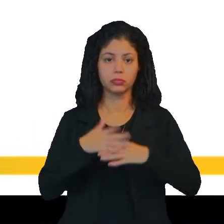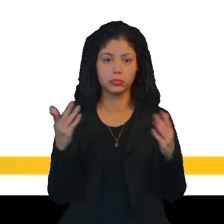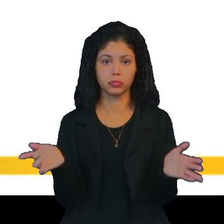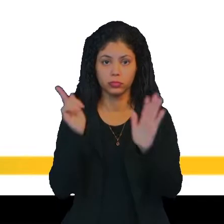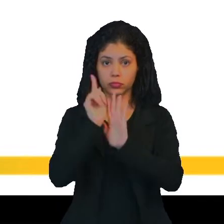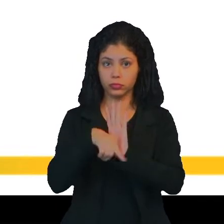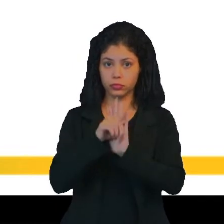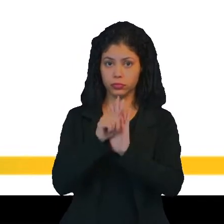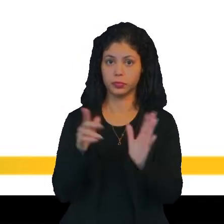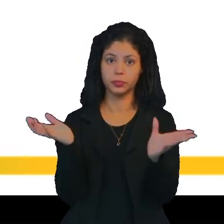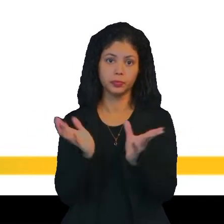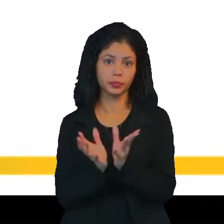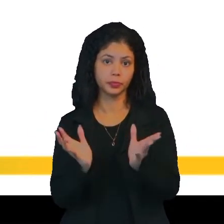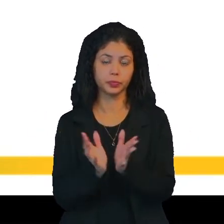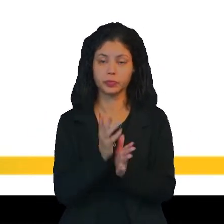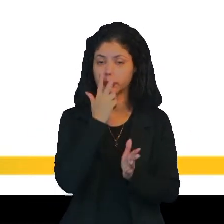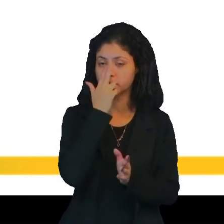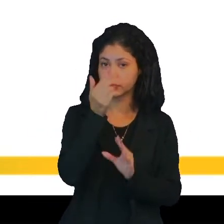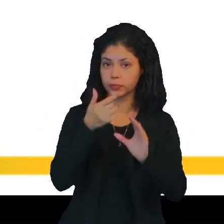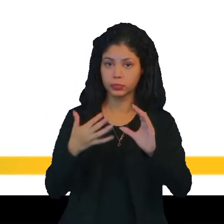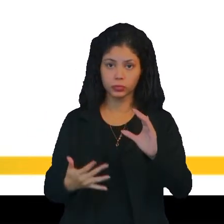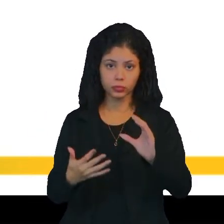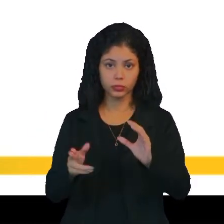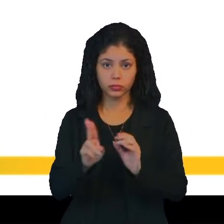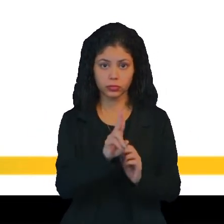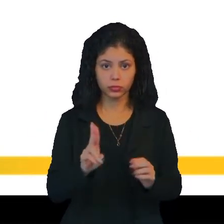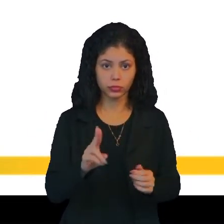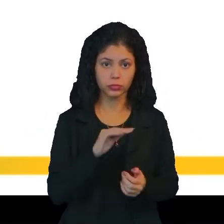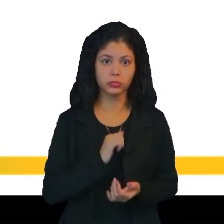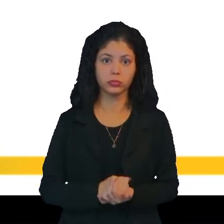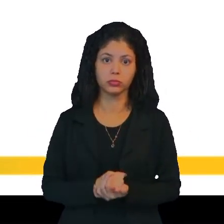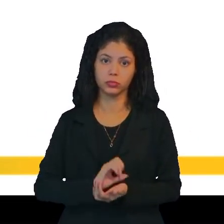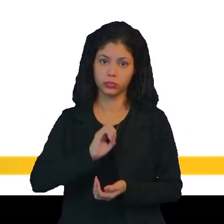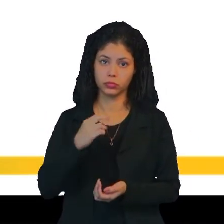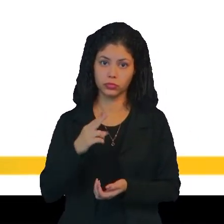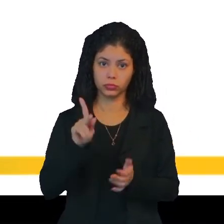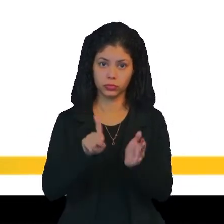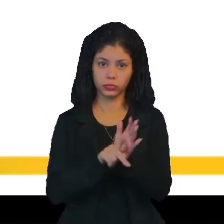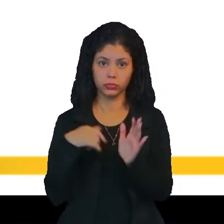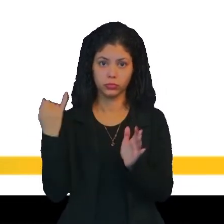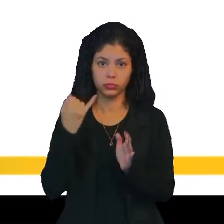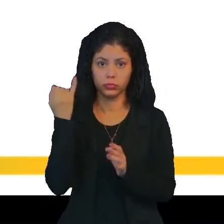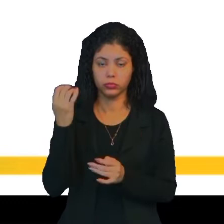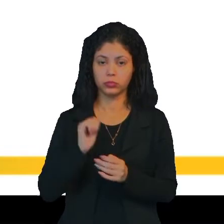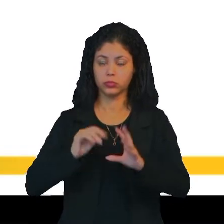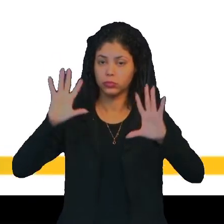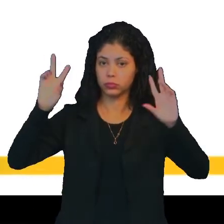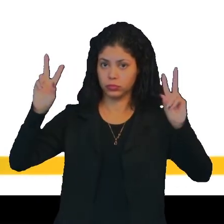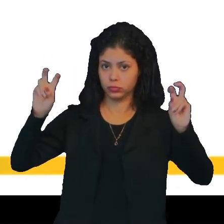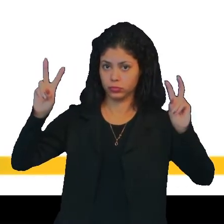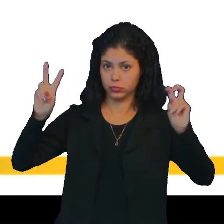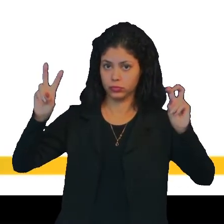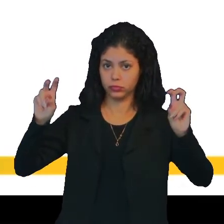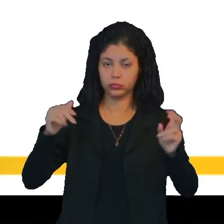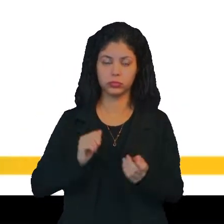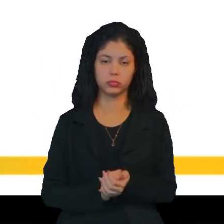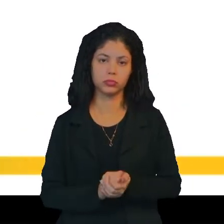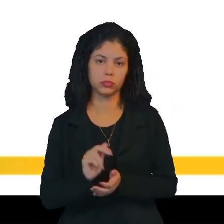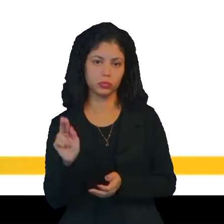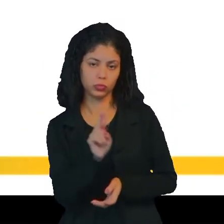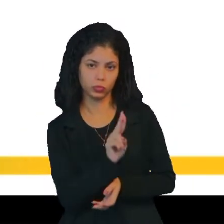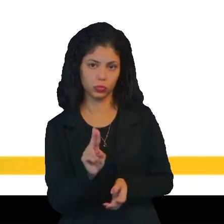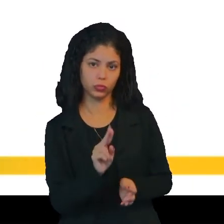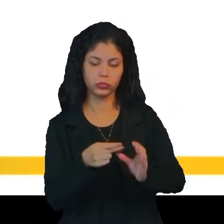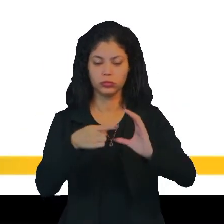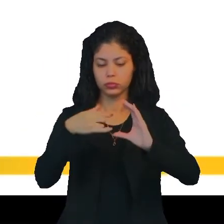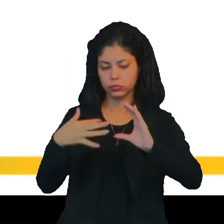nós vimos que um gênero é um conjunto de espécies semelhantes e o epíteto específico é o termo que designa, então, a